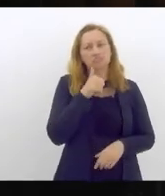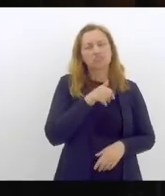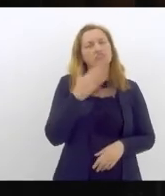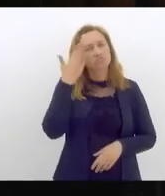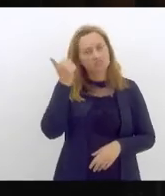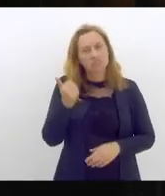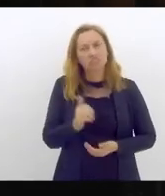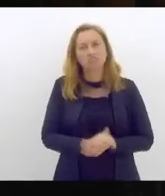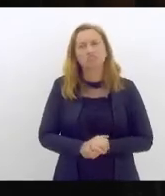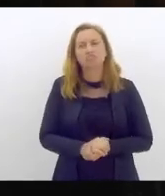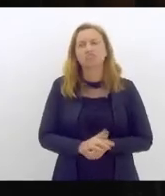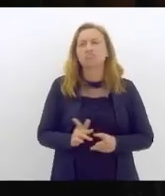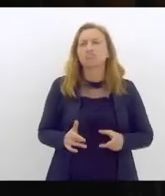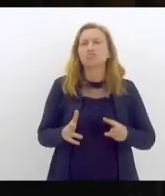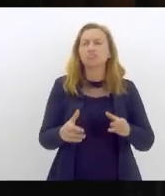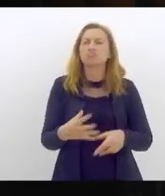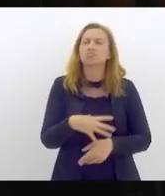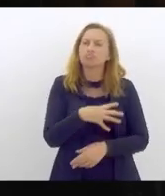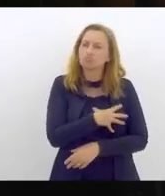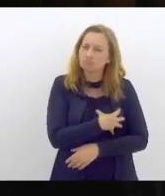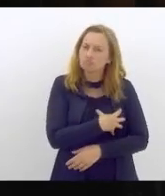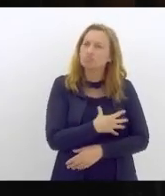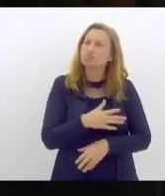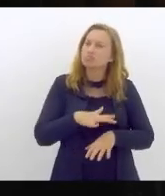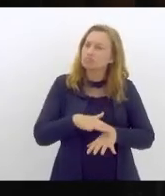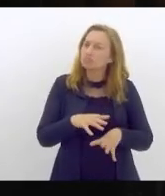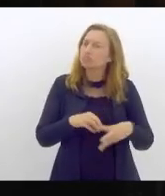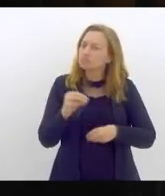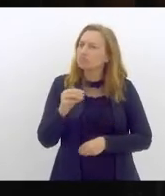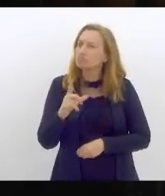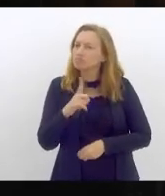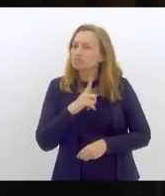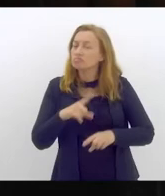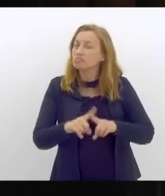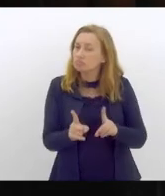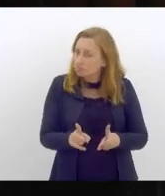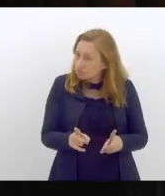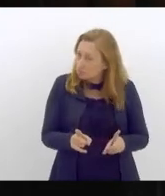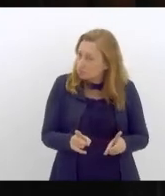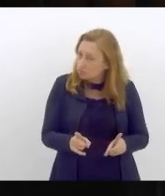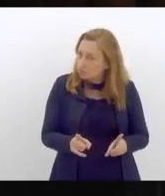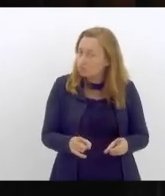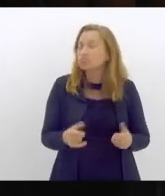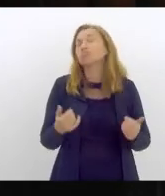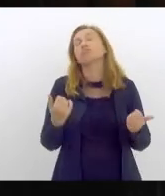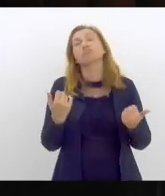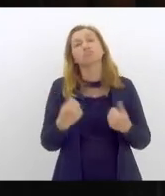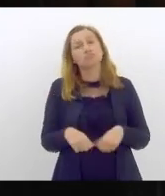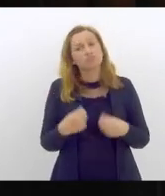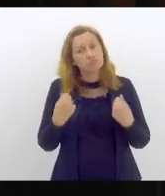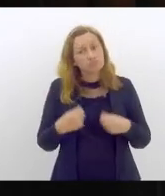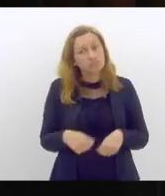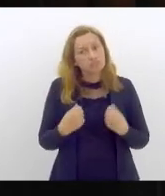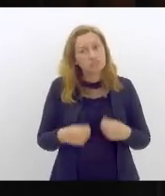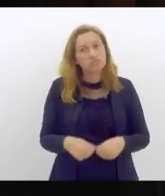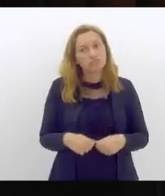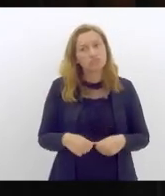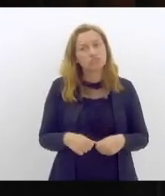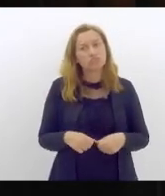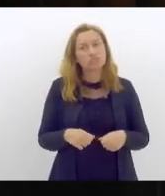sabe que o câncer de mama ele tem cura mas para isso é preciso que ele seja